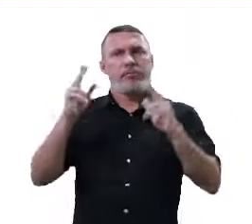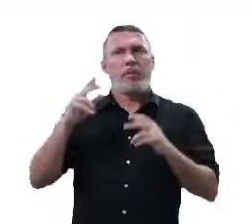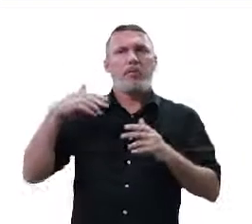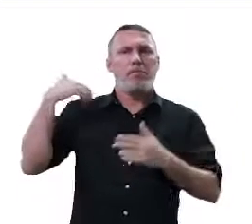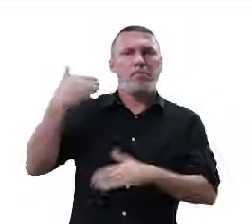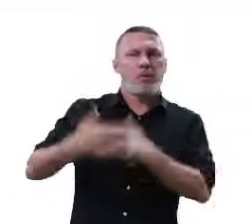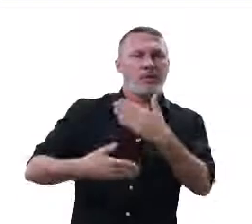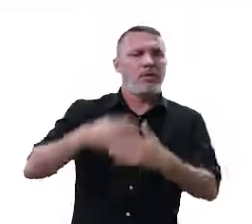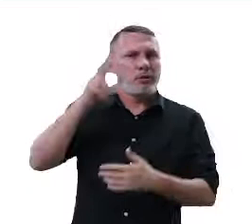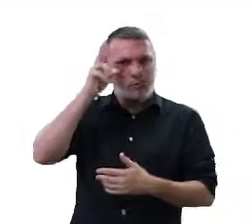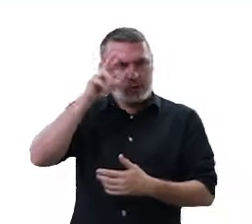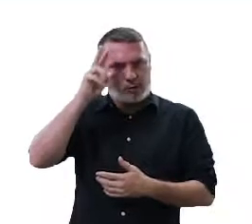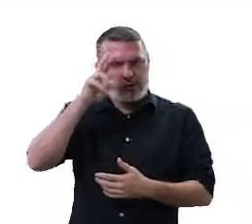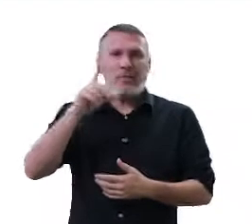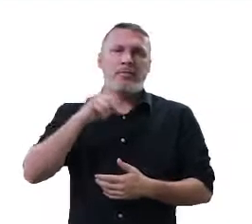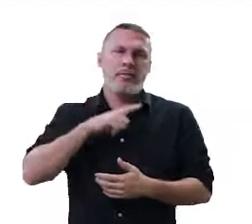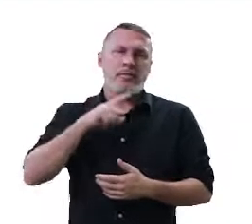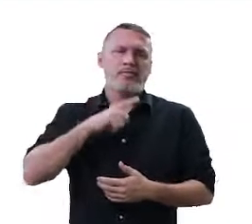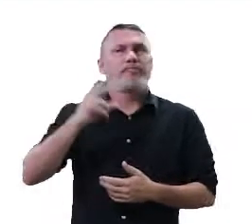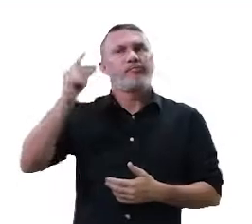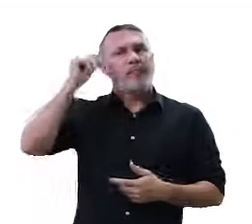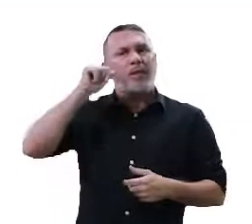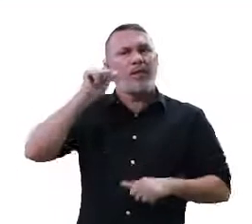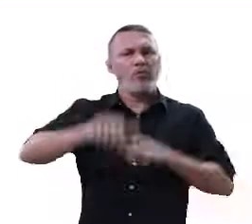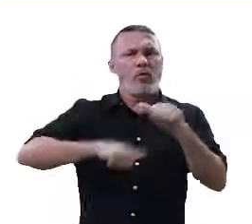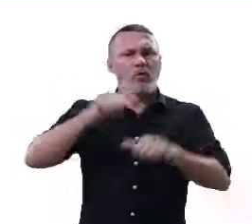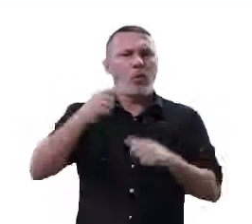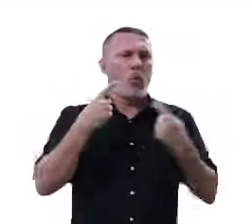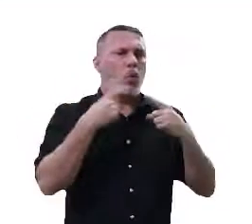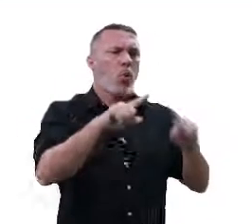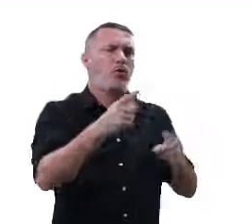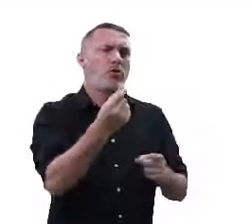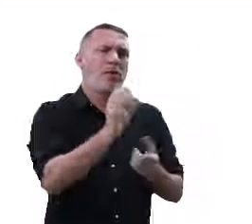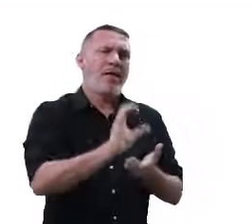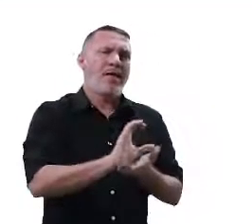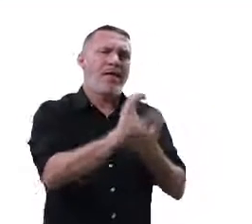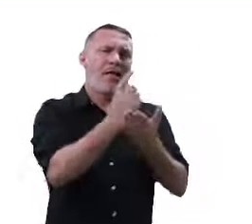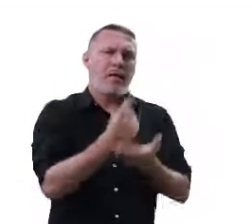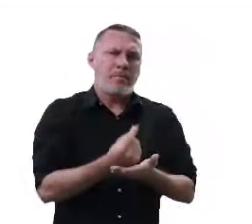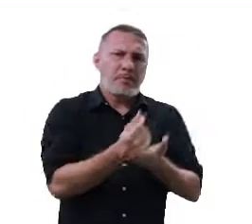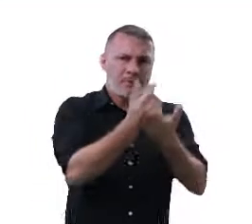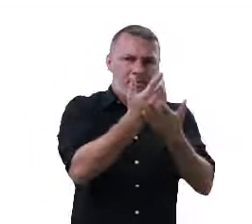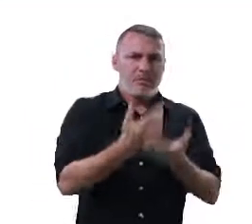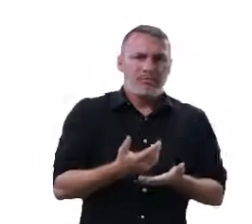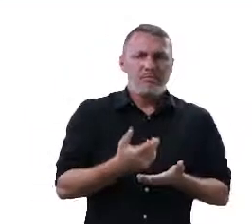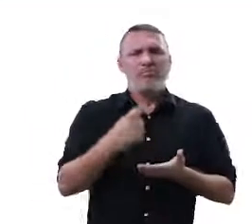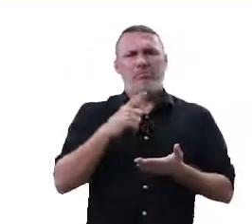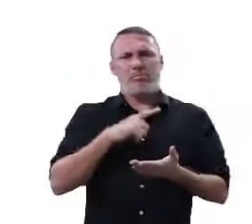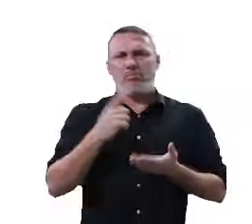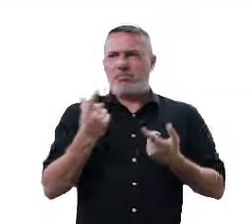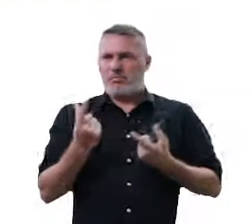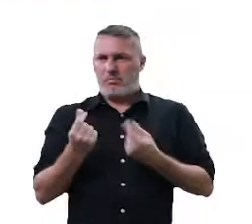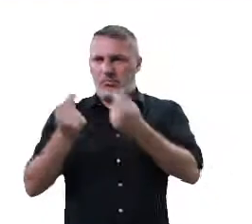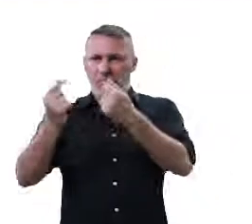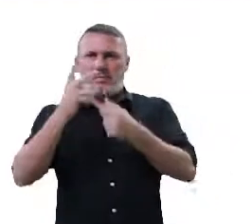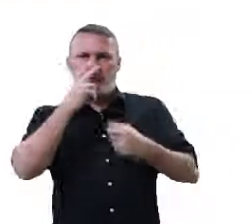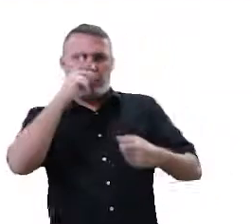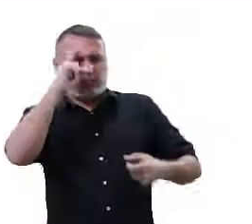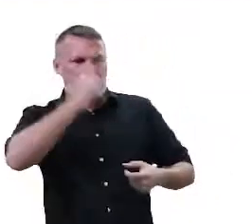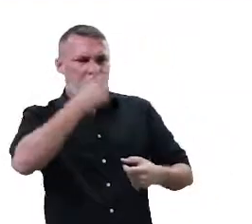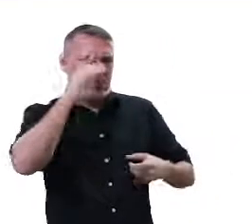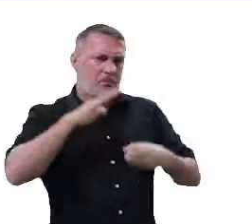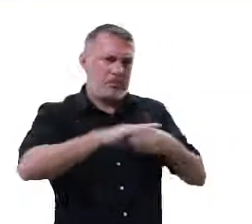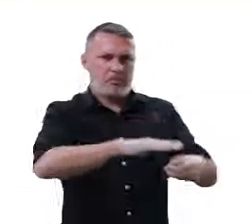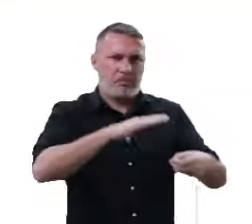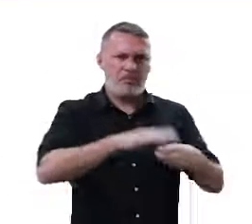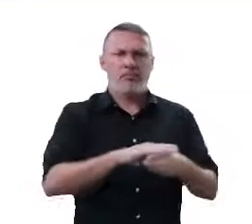histórico. Então, vamos lá. Das revoluções anticapitalistas ocorridas na Europa, contra as quais a burguesia determinou severa